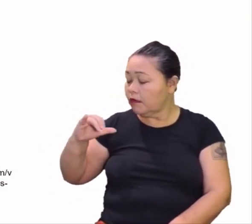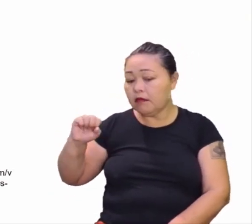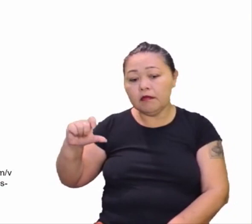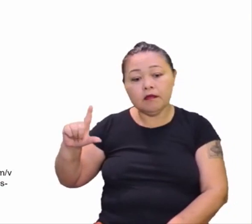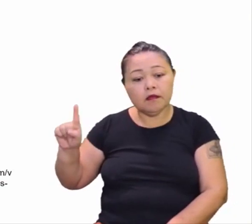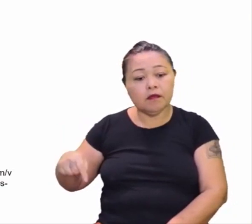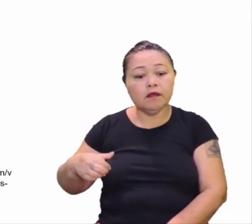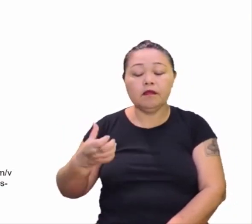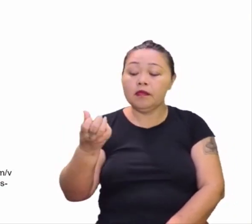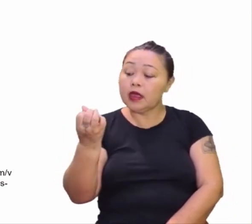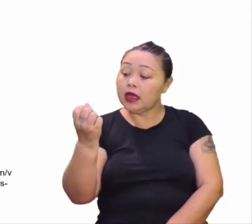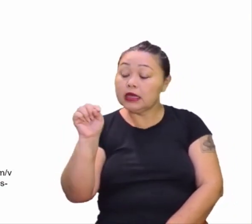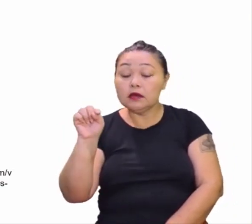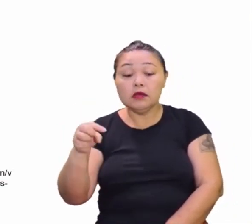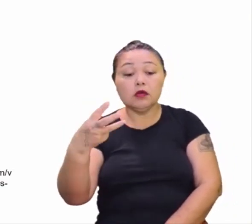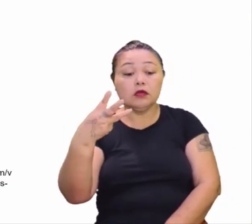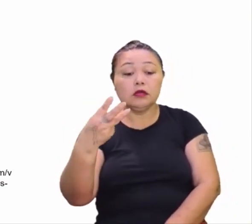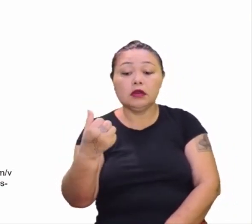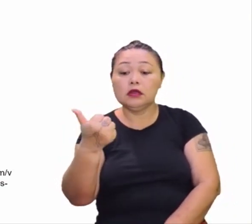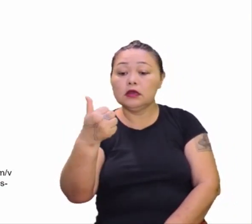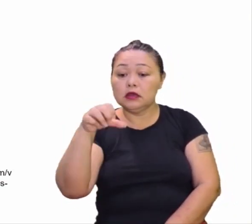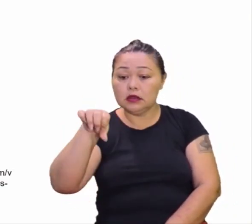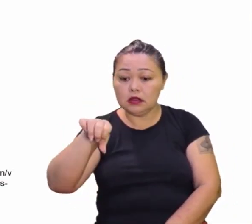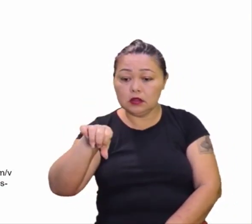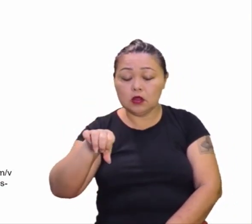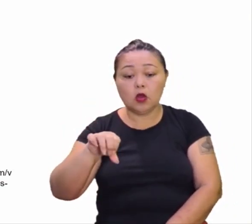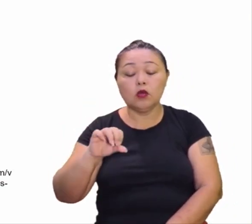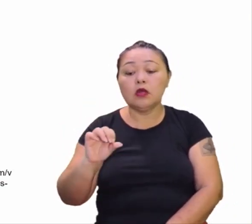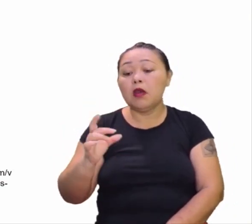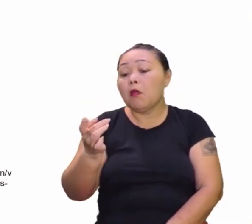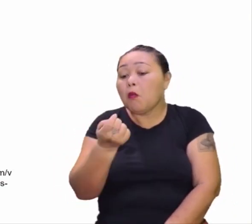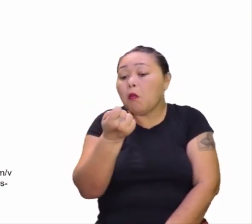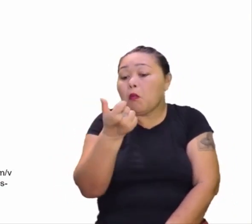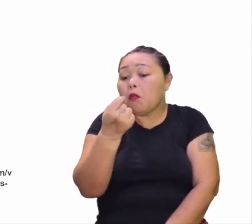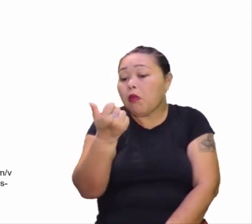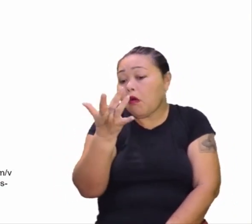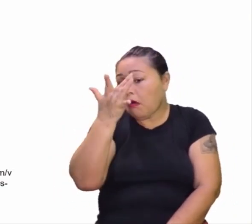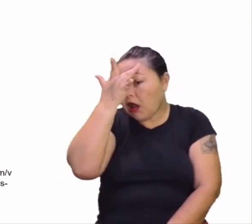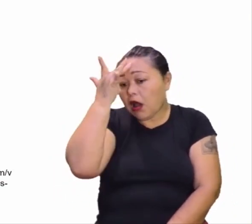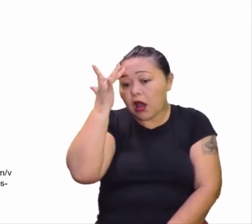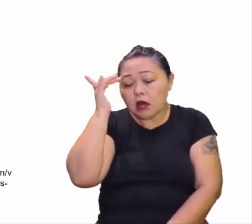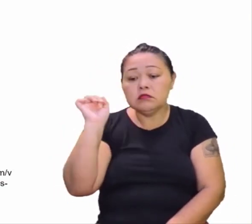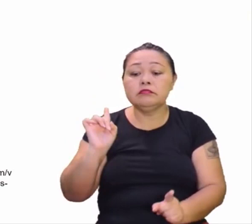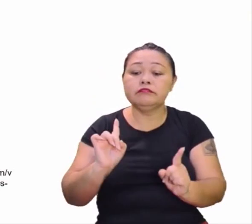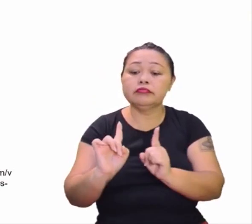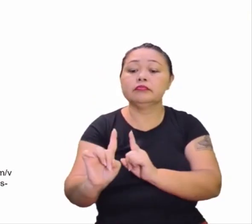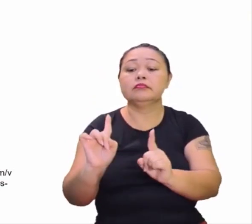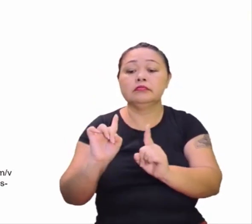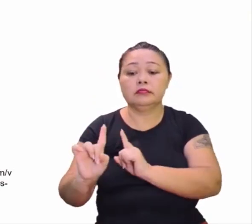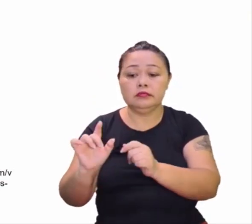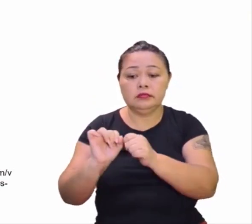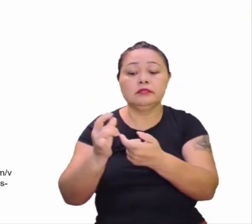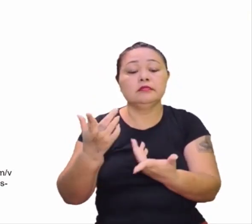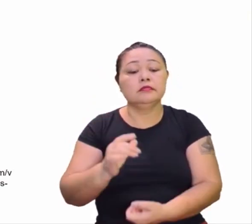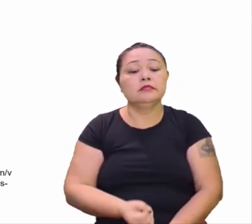6.319. São as menores cidades aqui de Rondônia, menos populosas, né, que tem menor quantidade de habitantes. Isso. E só para a gente ter